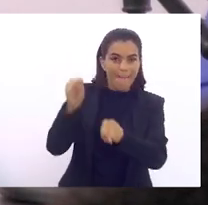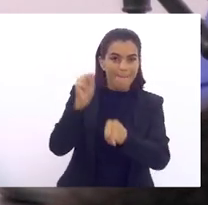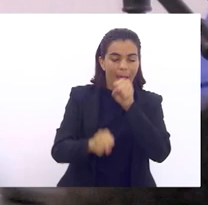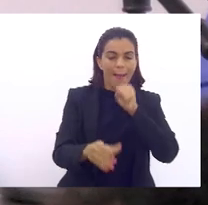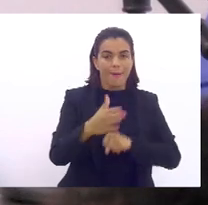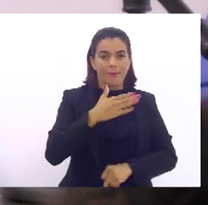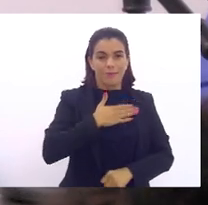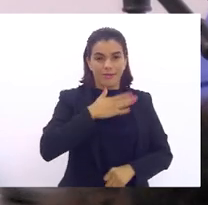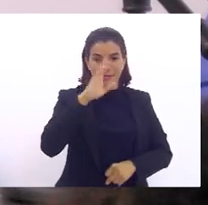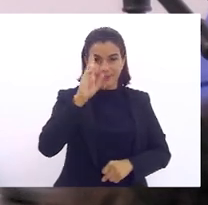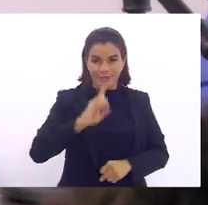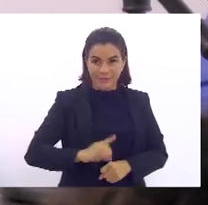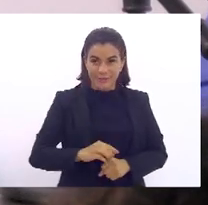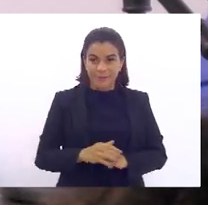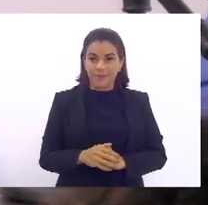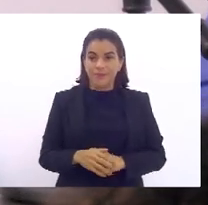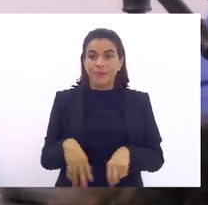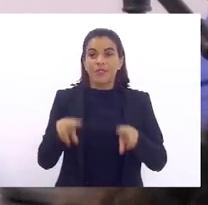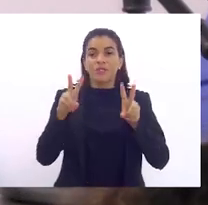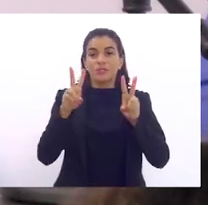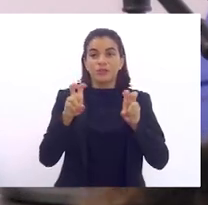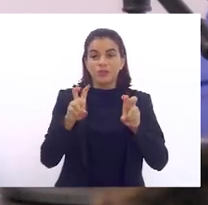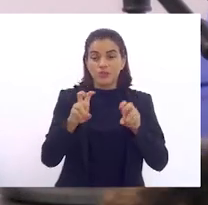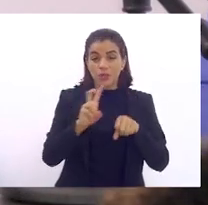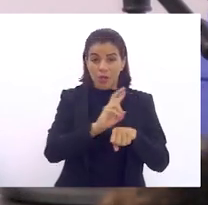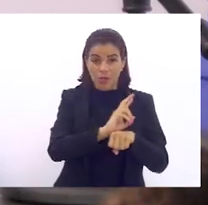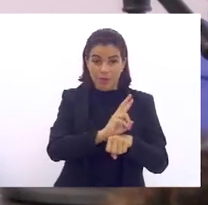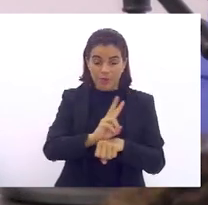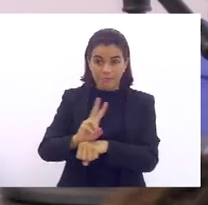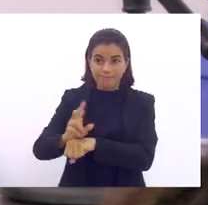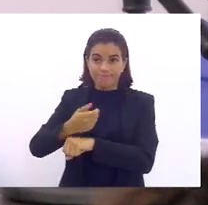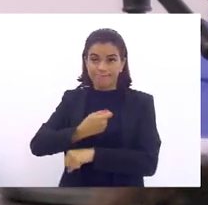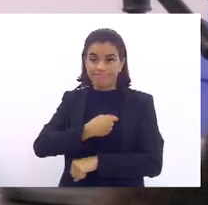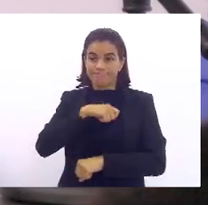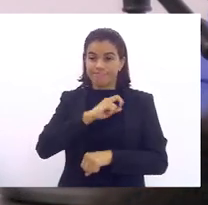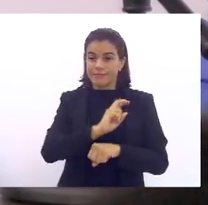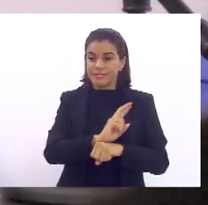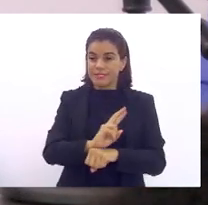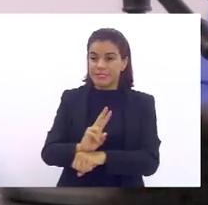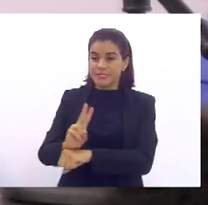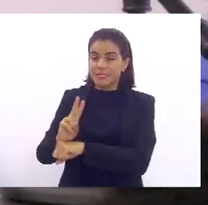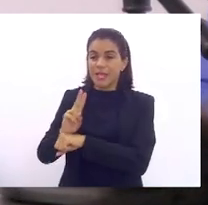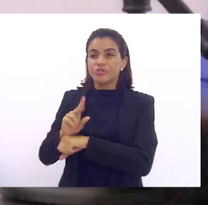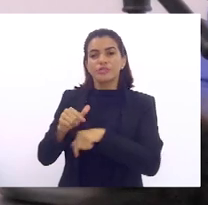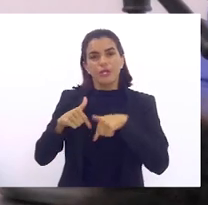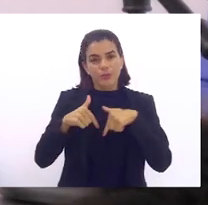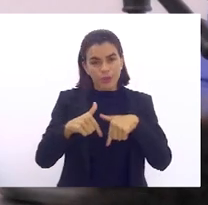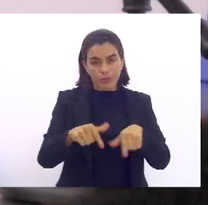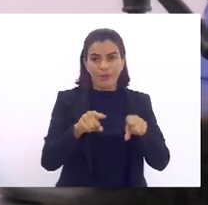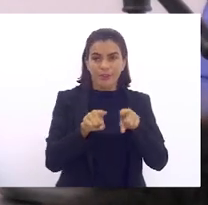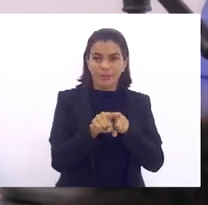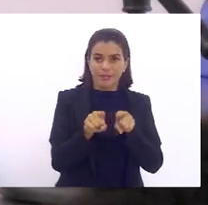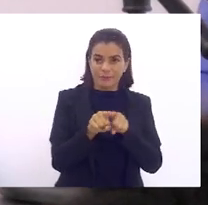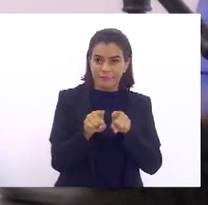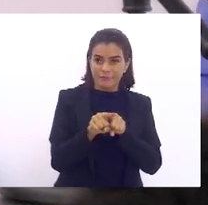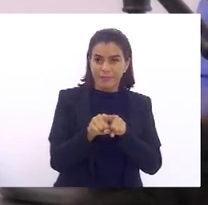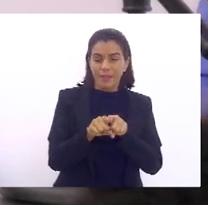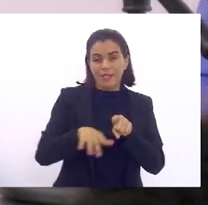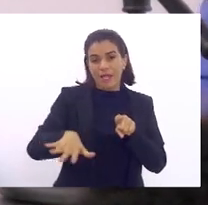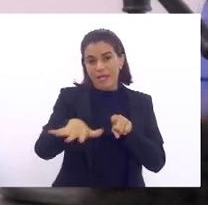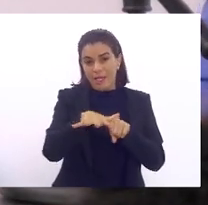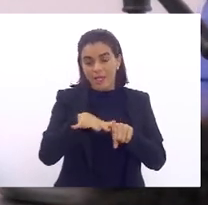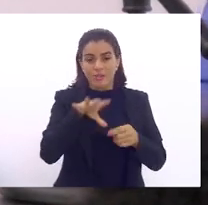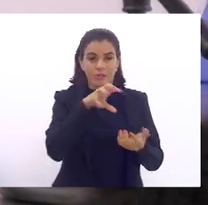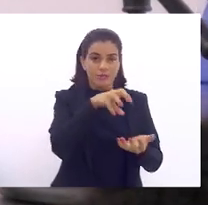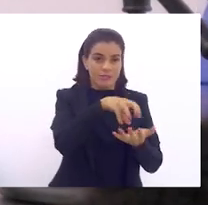né Eh com relação às vistorias a gente também atua muito faz uma incidência muito forte nas unidades